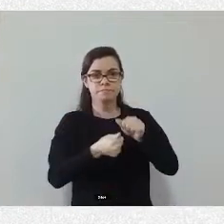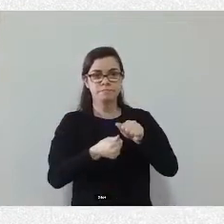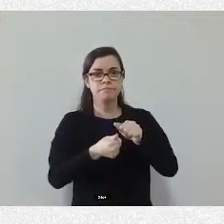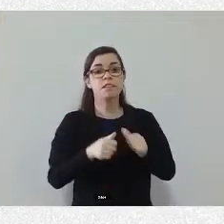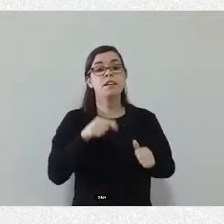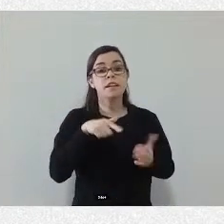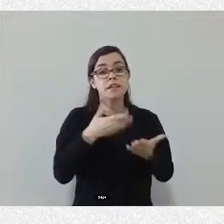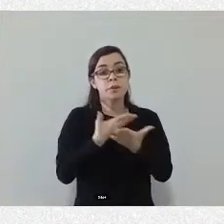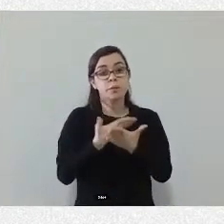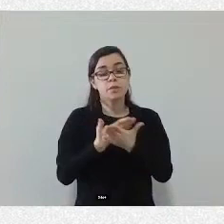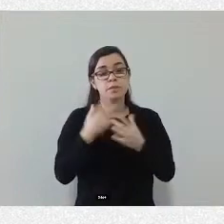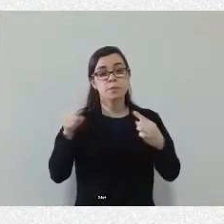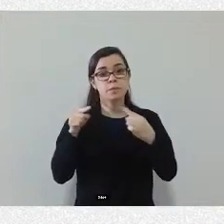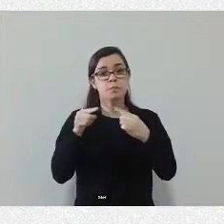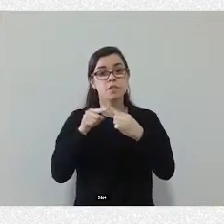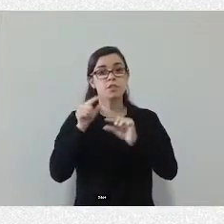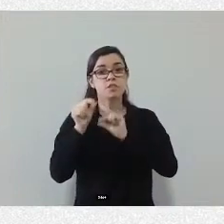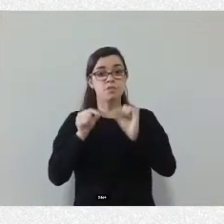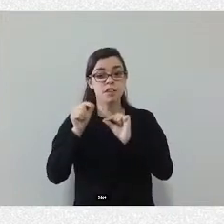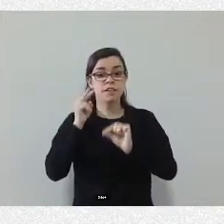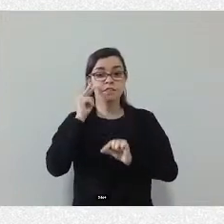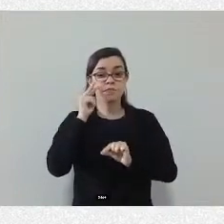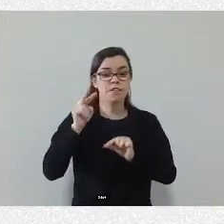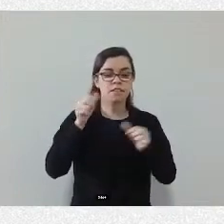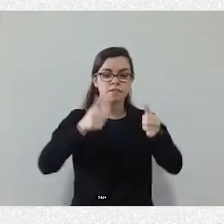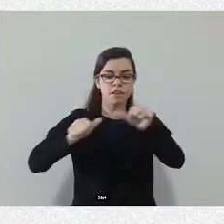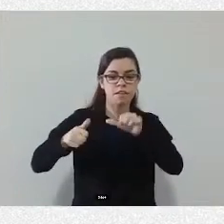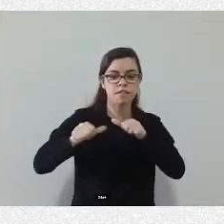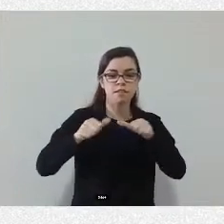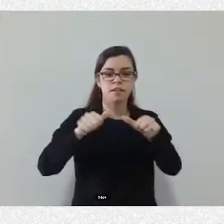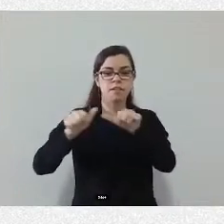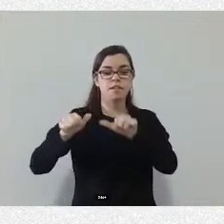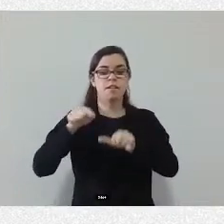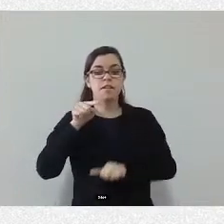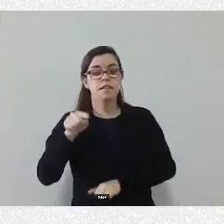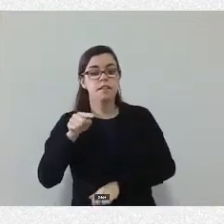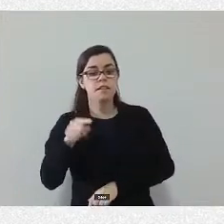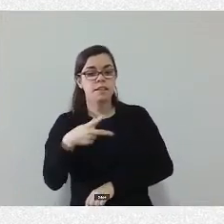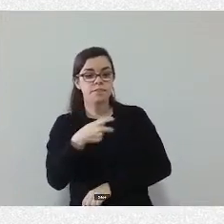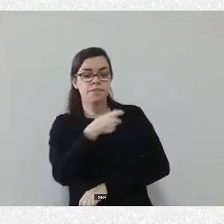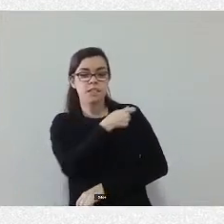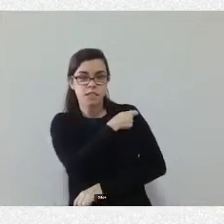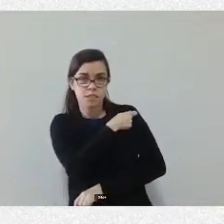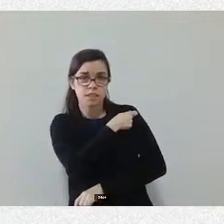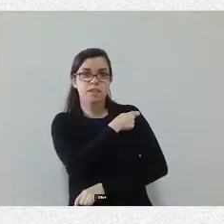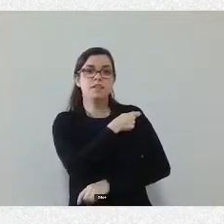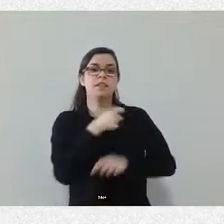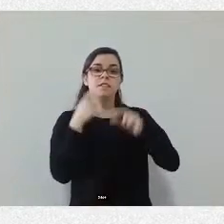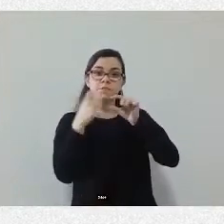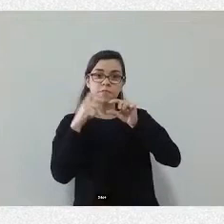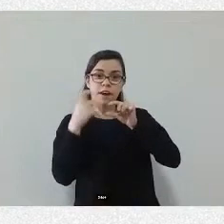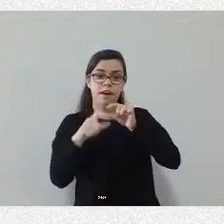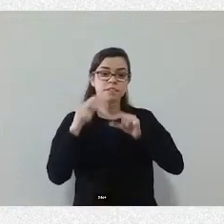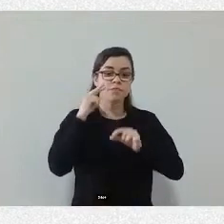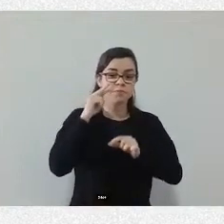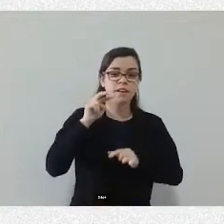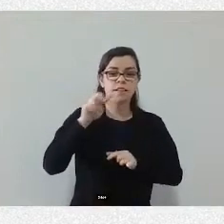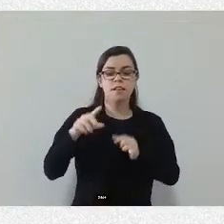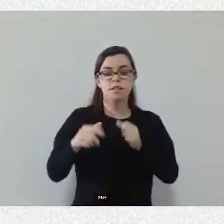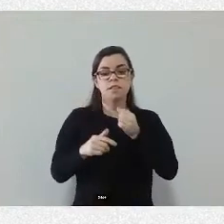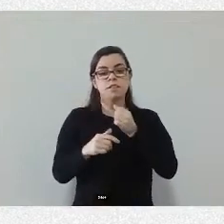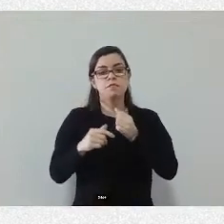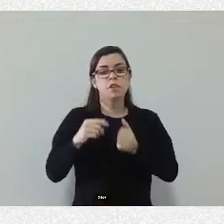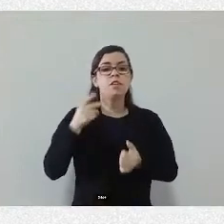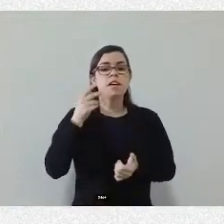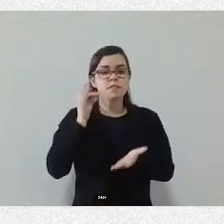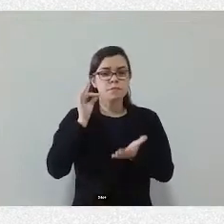num contexto de mundo real, a efetividade e também a segurança da vacina da Pfizer, a